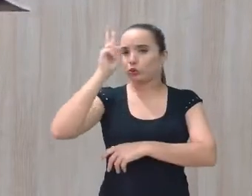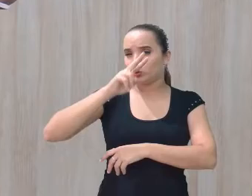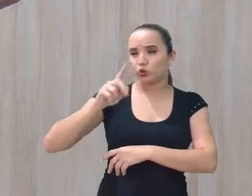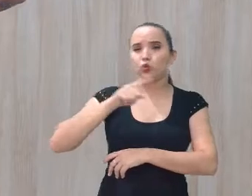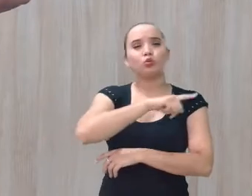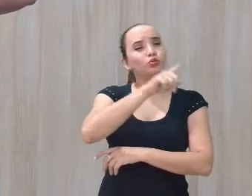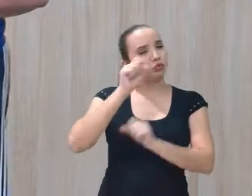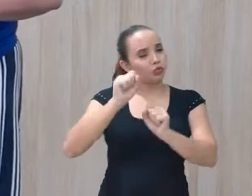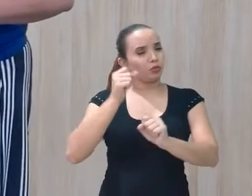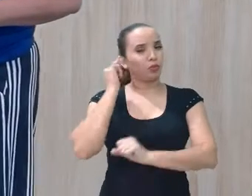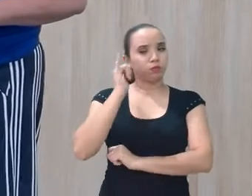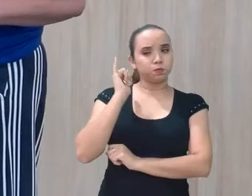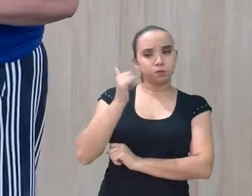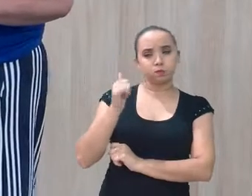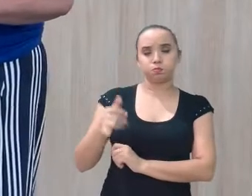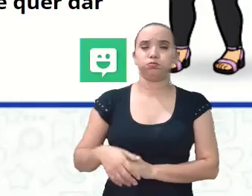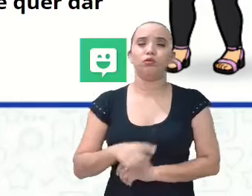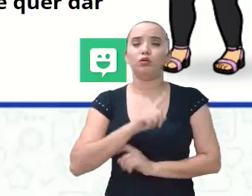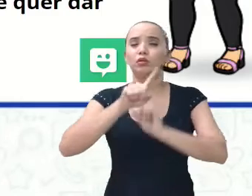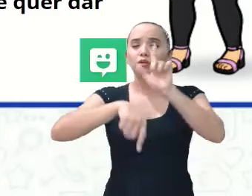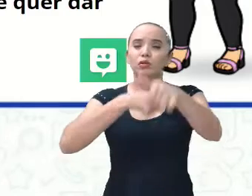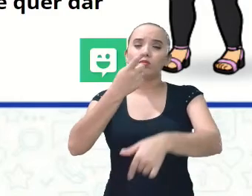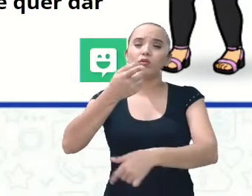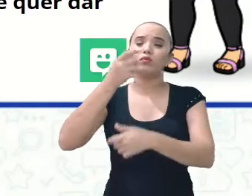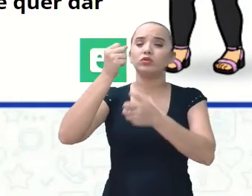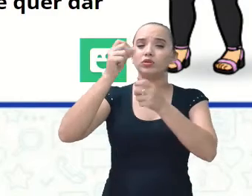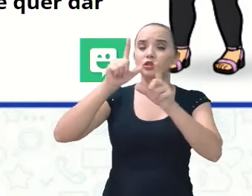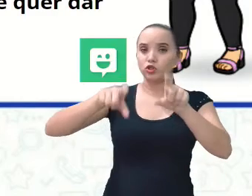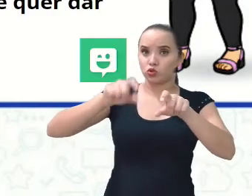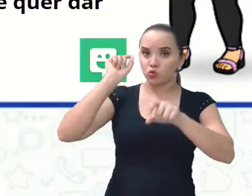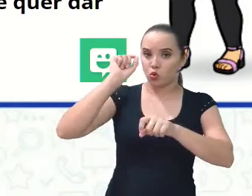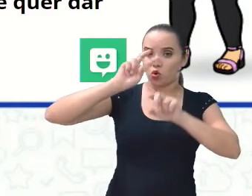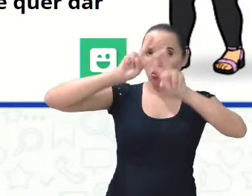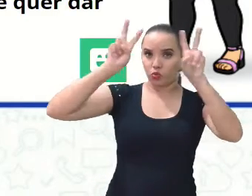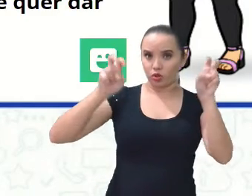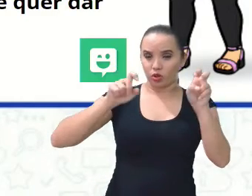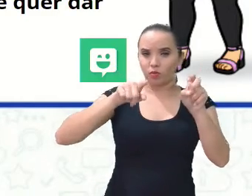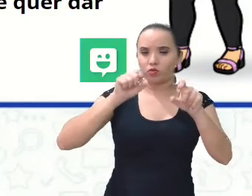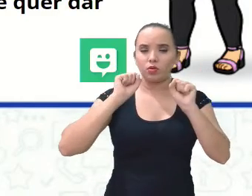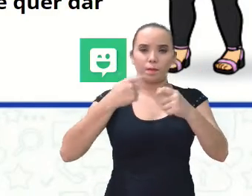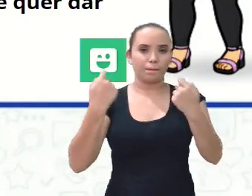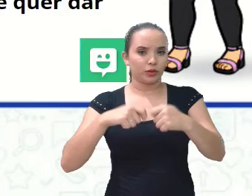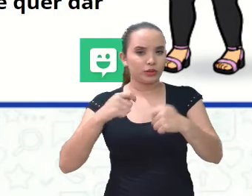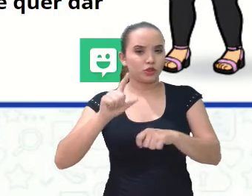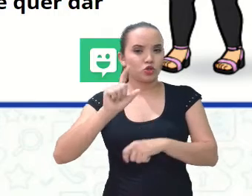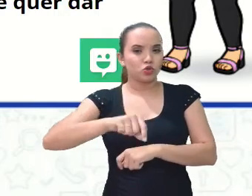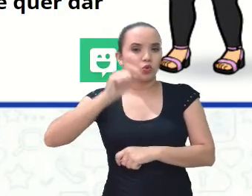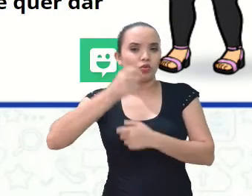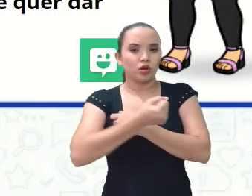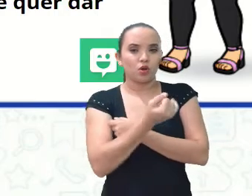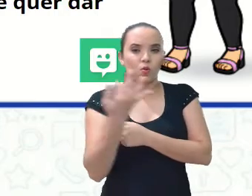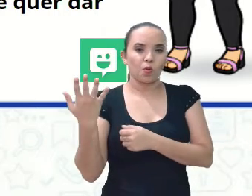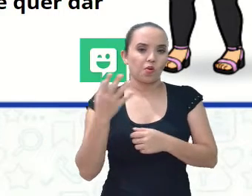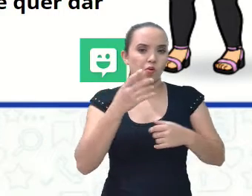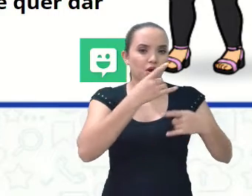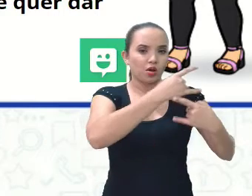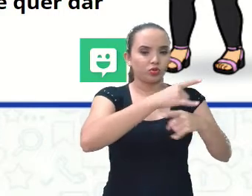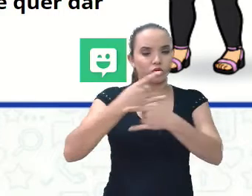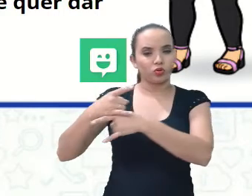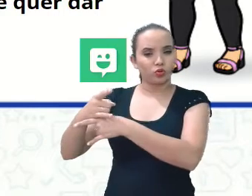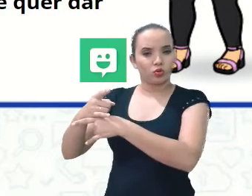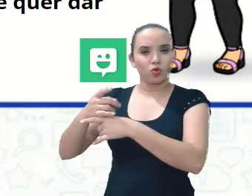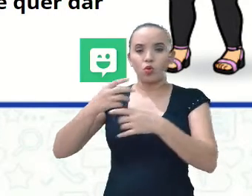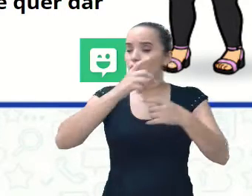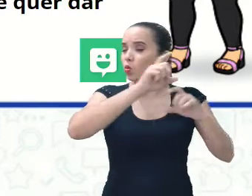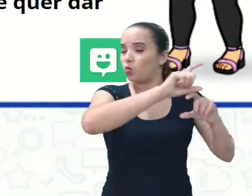com isso. Então, você define o tema. Depois você define quantos quadrinhos você quer usar para contar a história. Você quer contar uma história